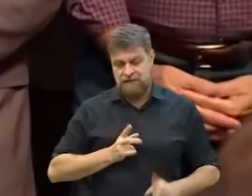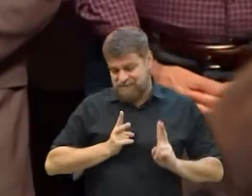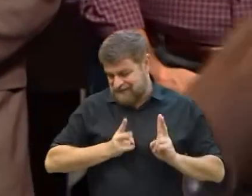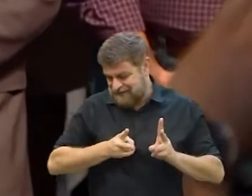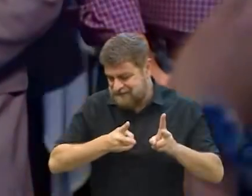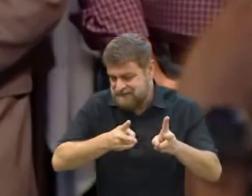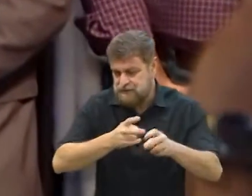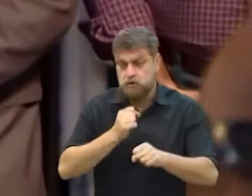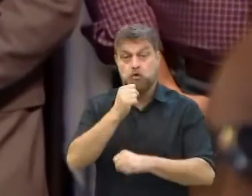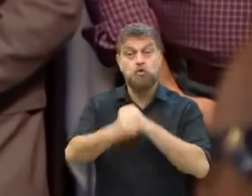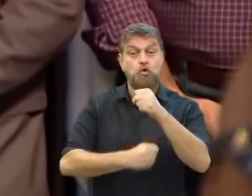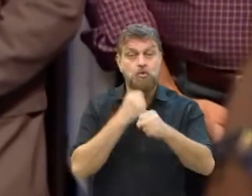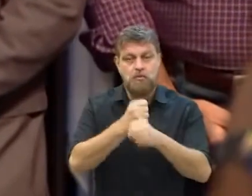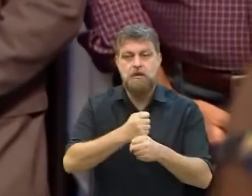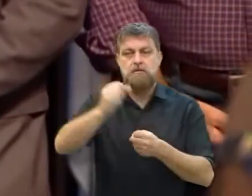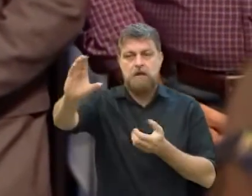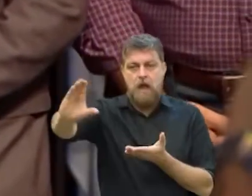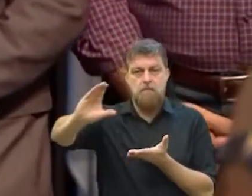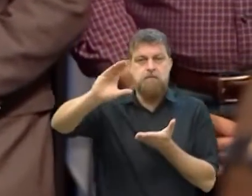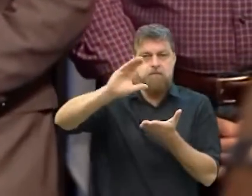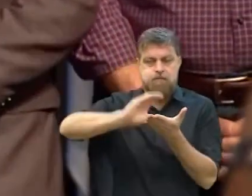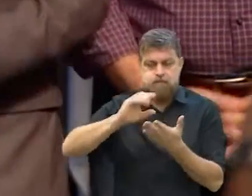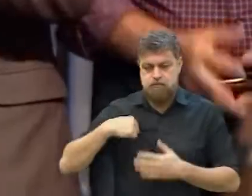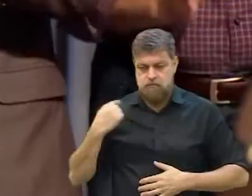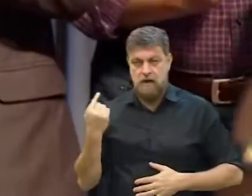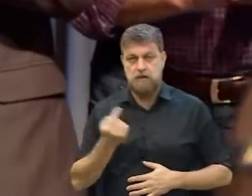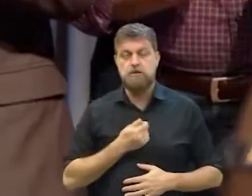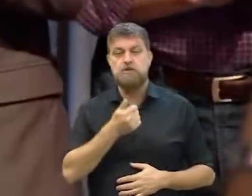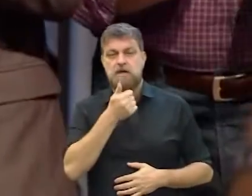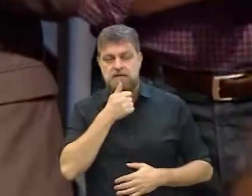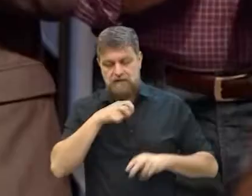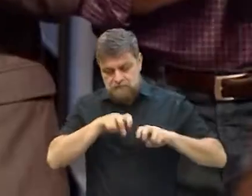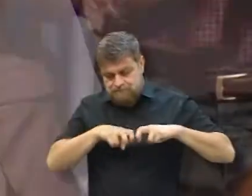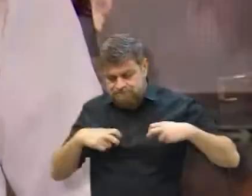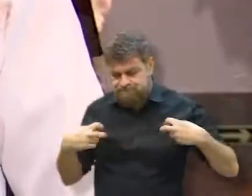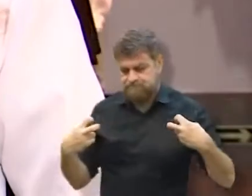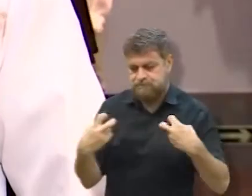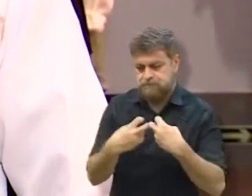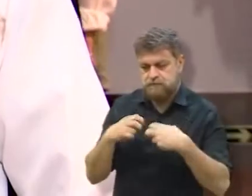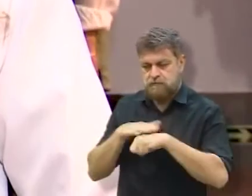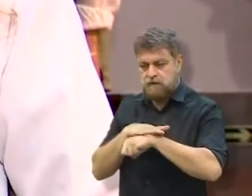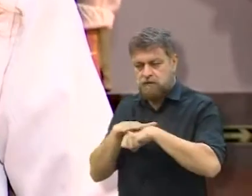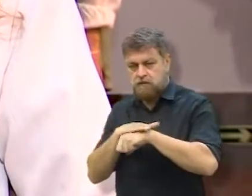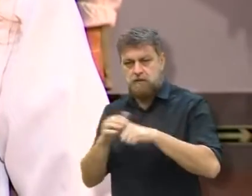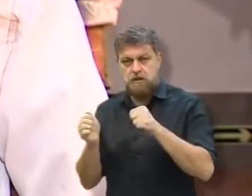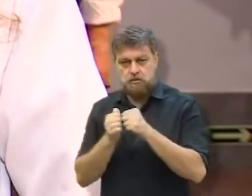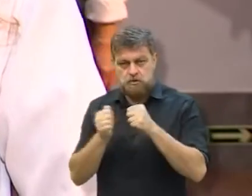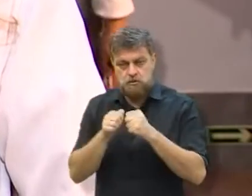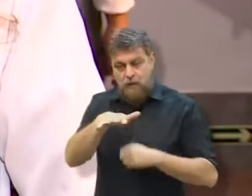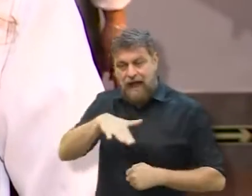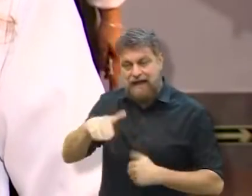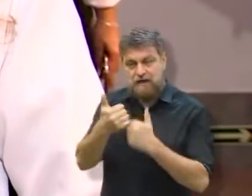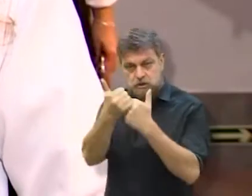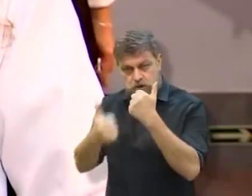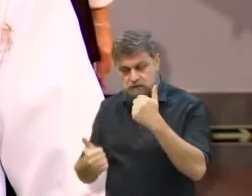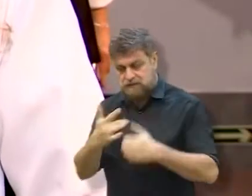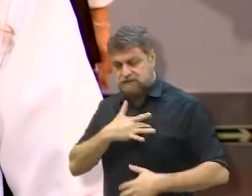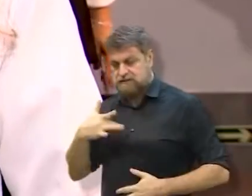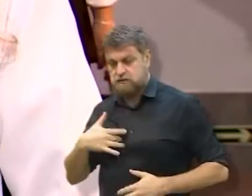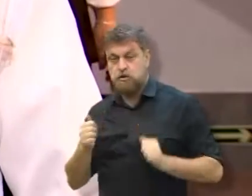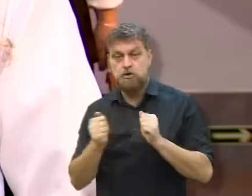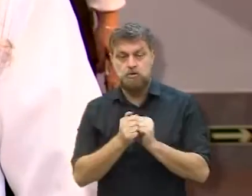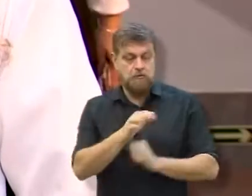vai ser fixo, né, anualmente, a gente vai ainda sentar, tanto com a DRS